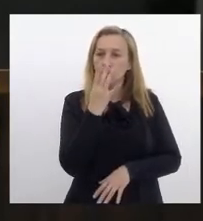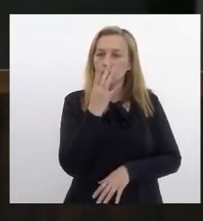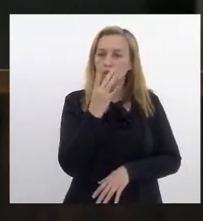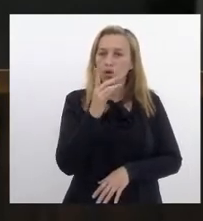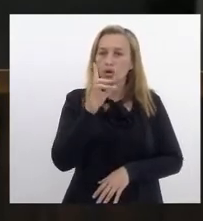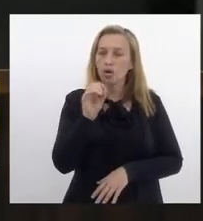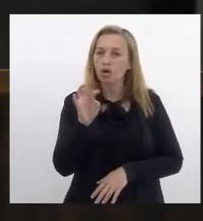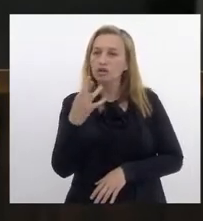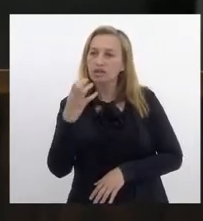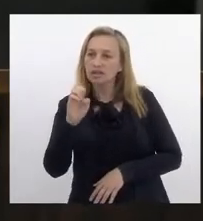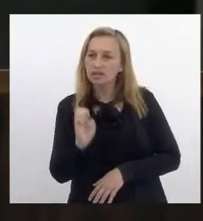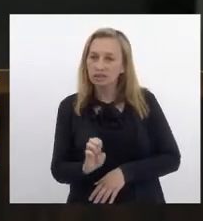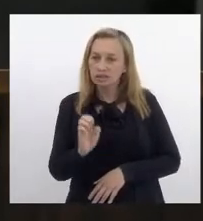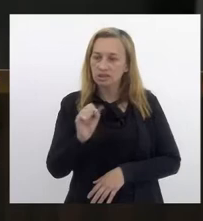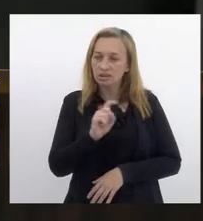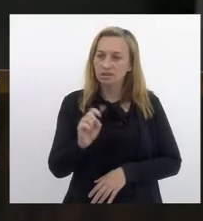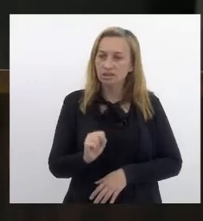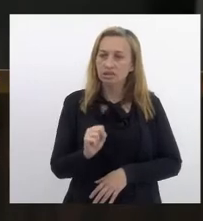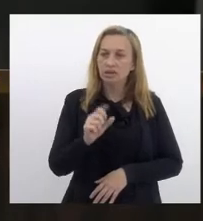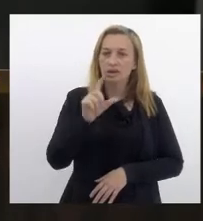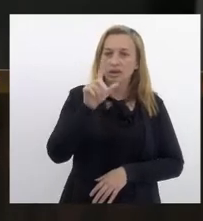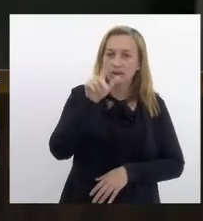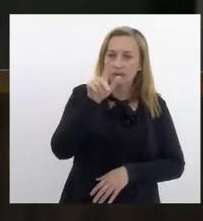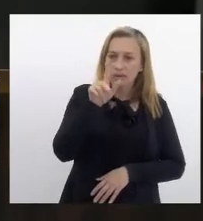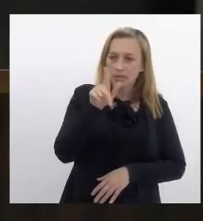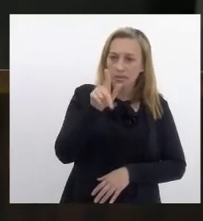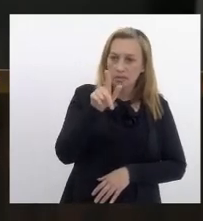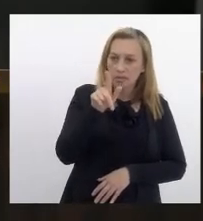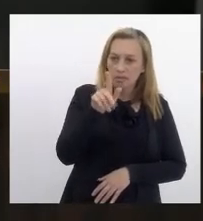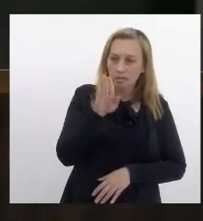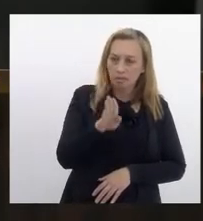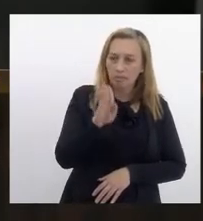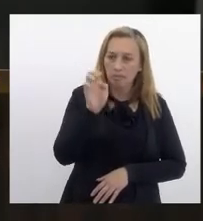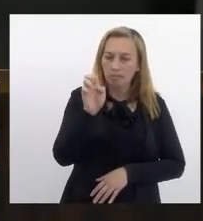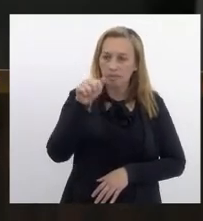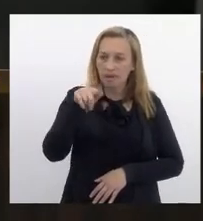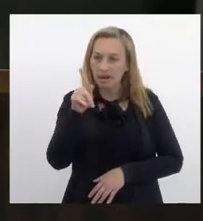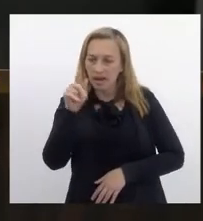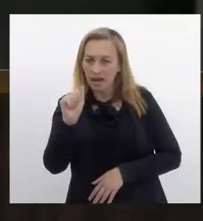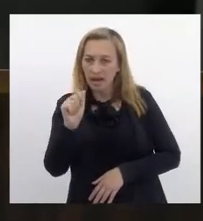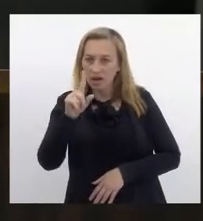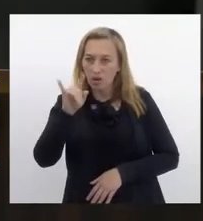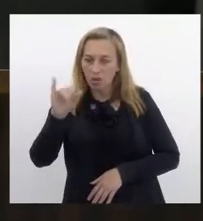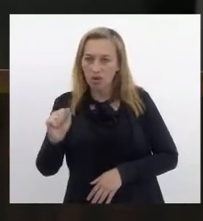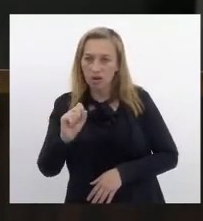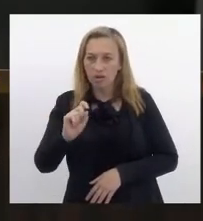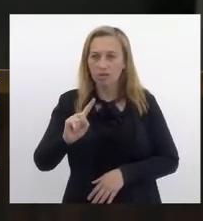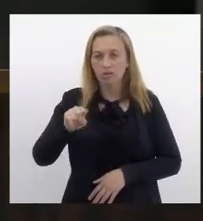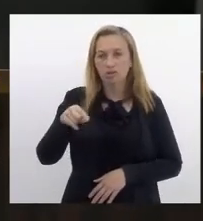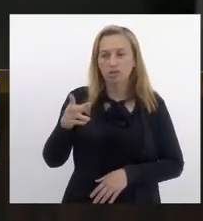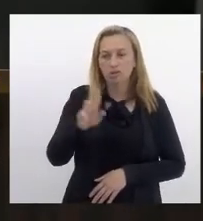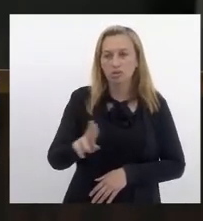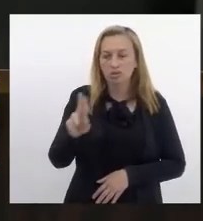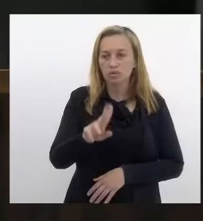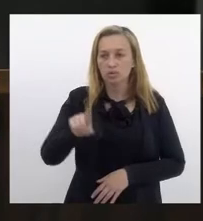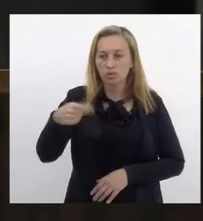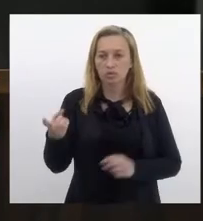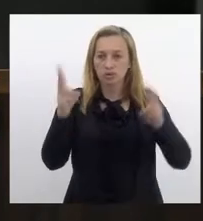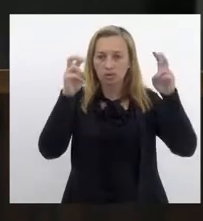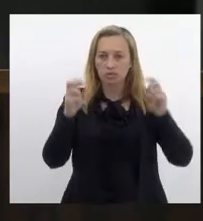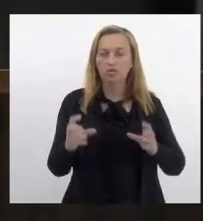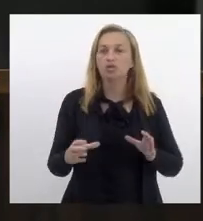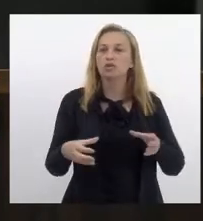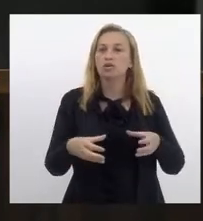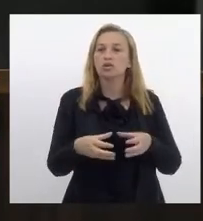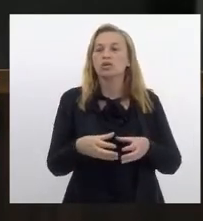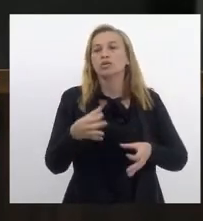órtese externa denominada Bengala Longa, para fim de identificação da condição de seus usuários e das outras providências. Pareceres da Comissão de Constituição e Justiça